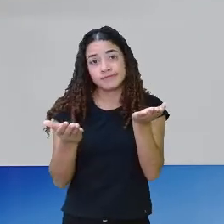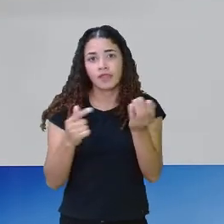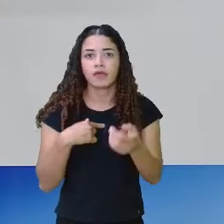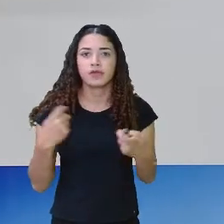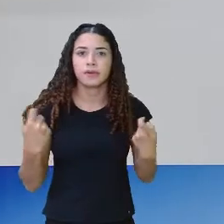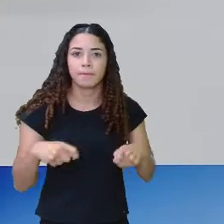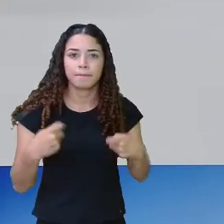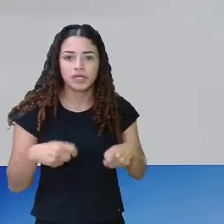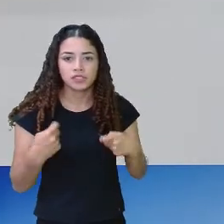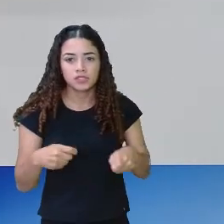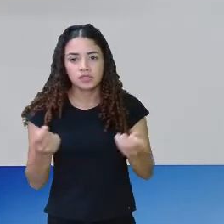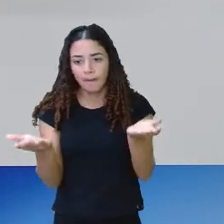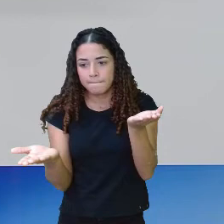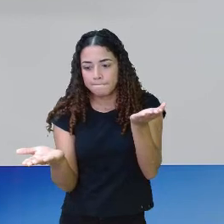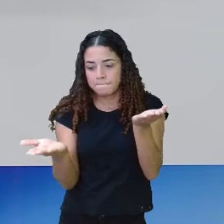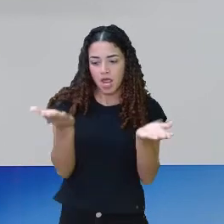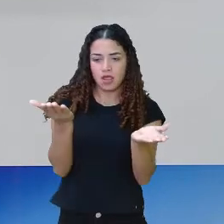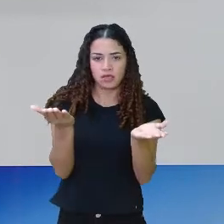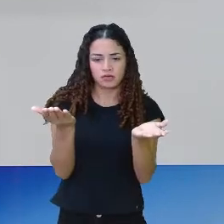eu preciso fazer?